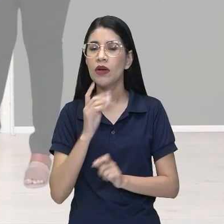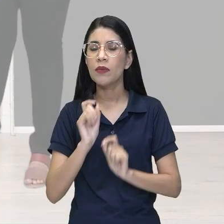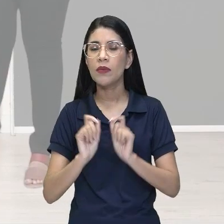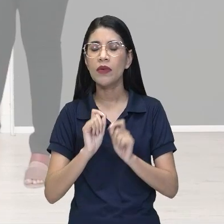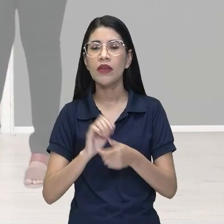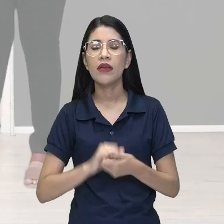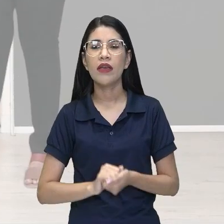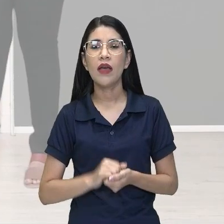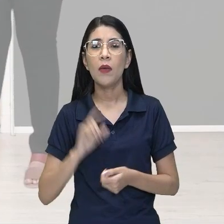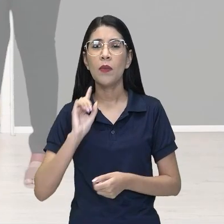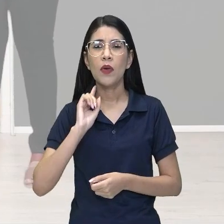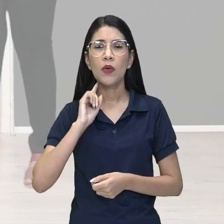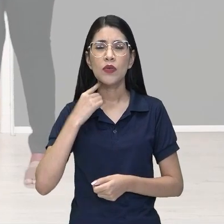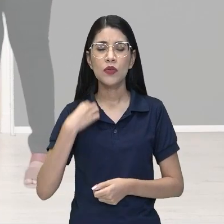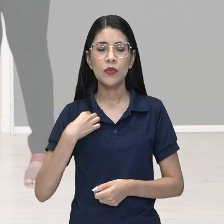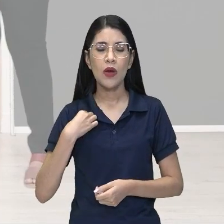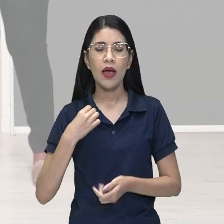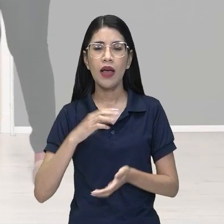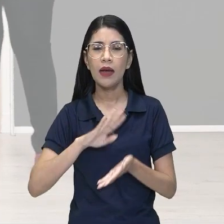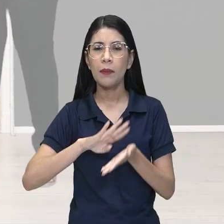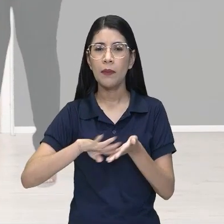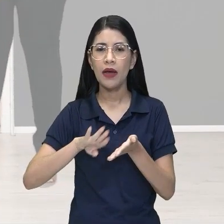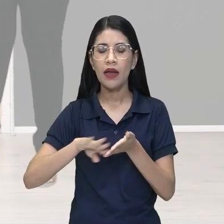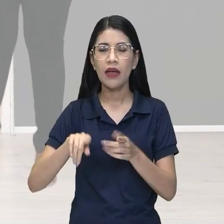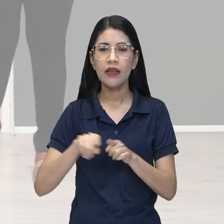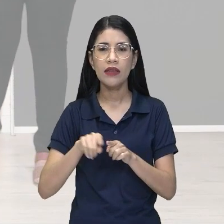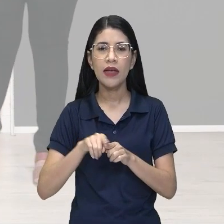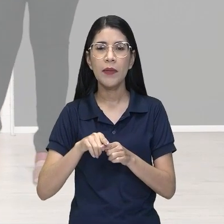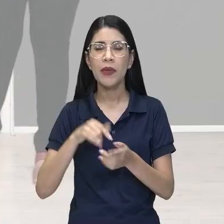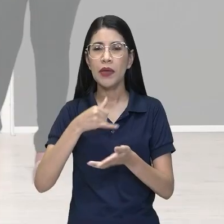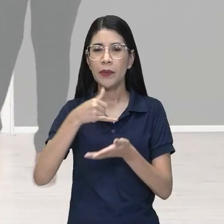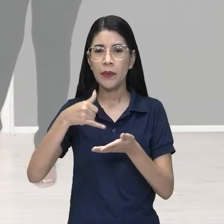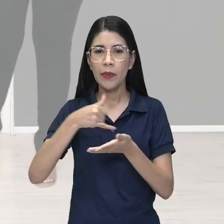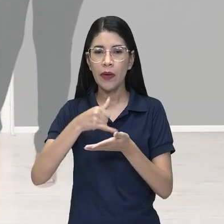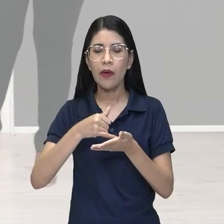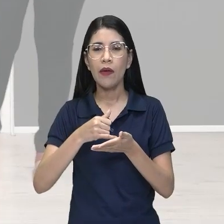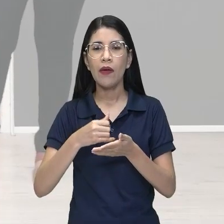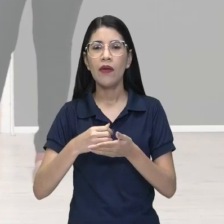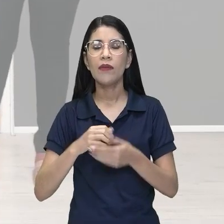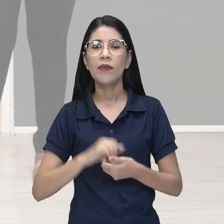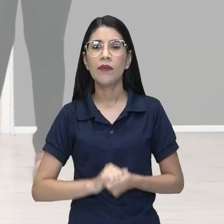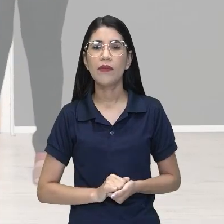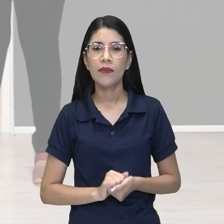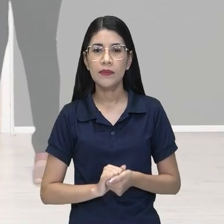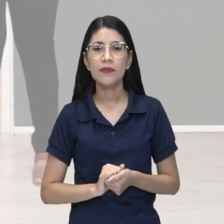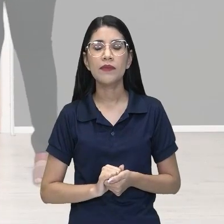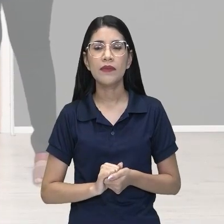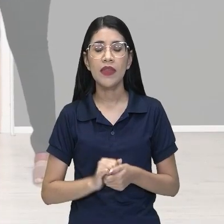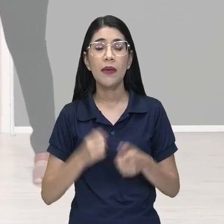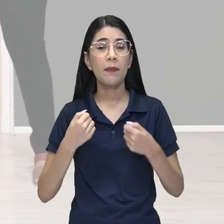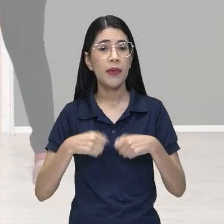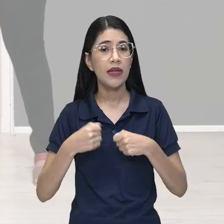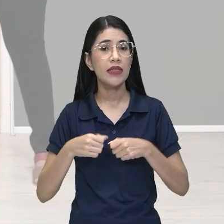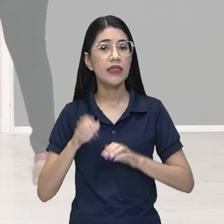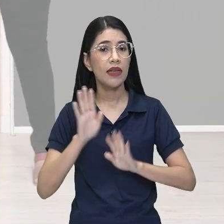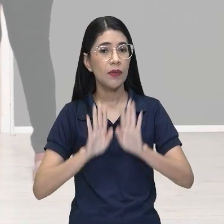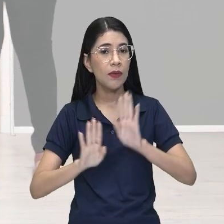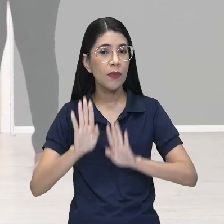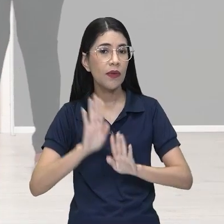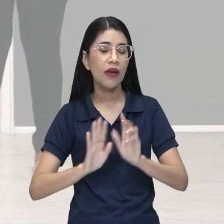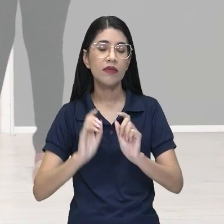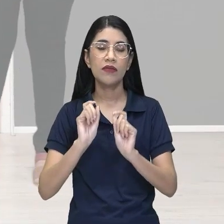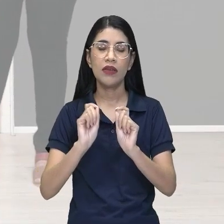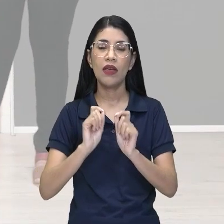remover sujeira, gordura e manchas. Agora, a gente precisa ter cuidado